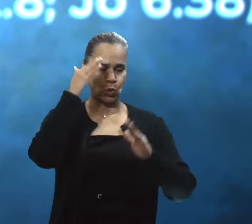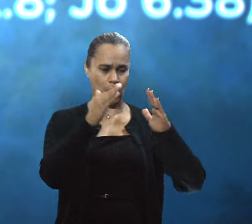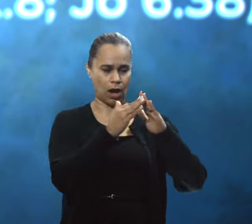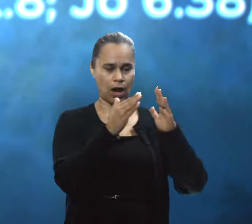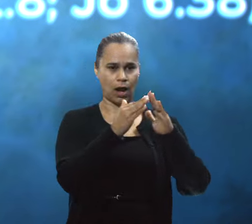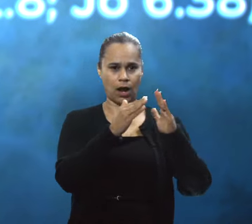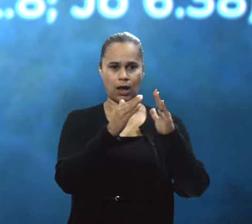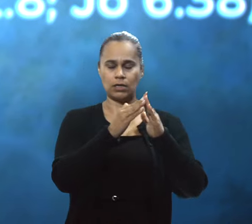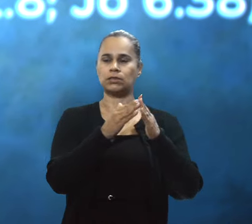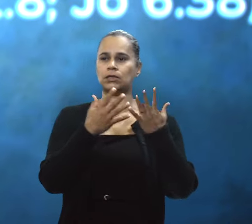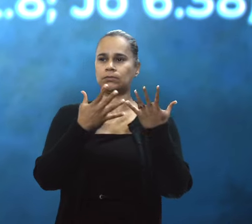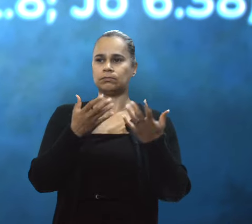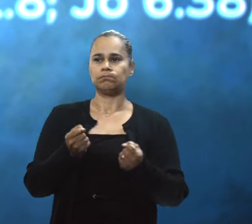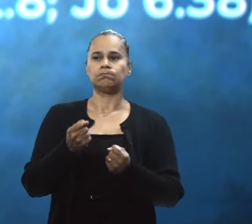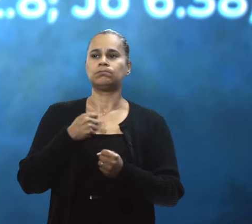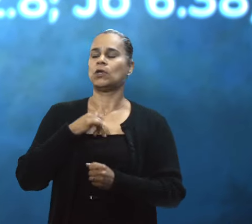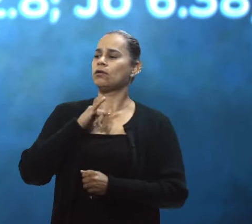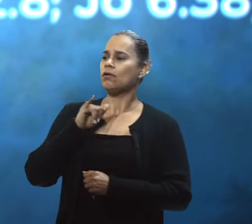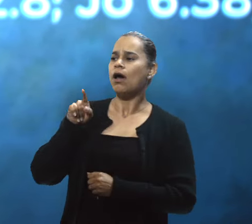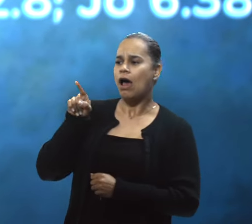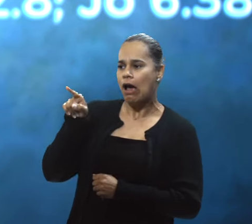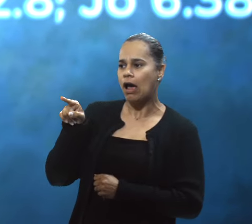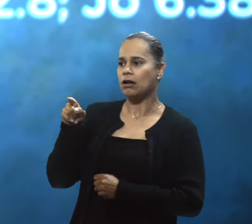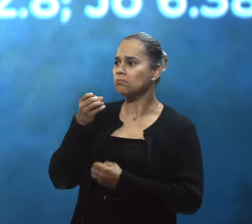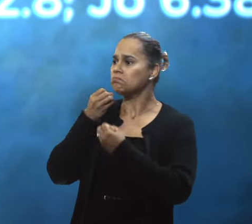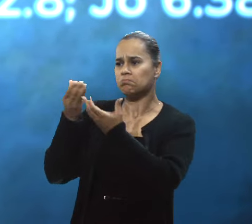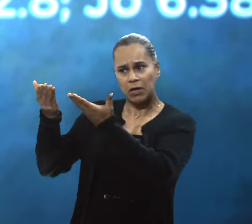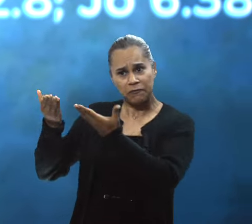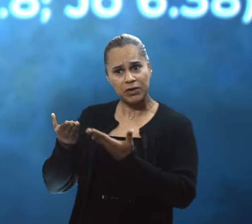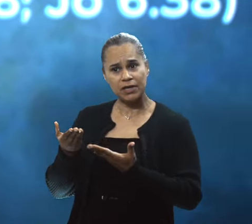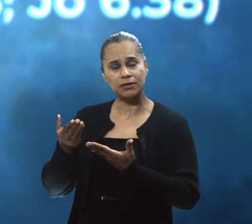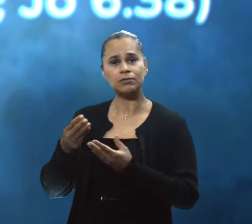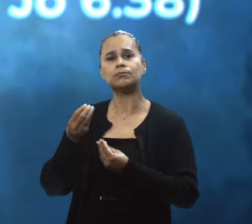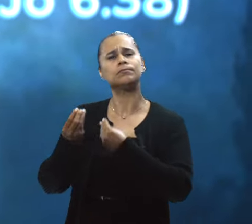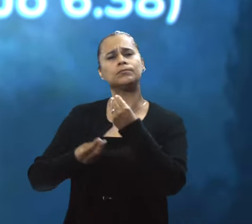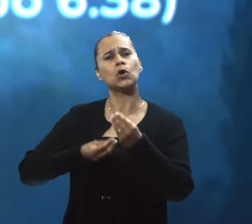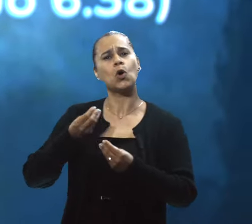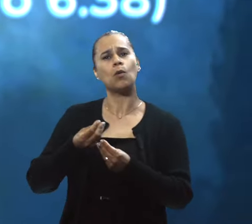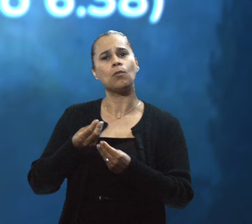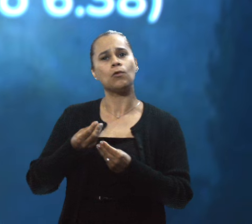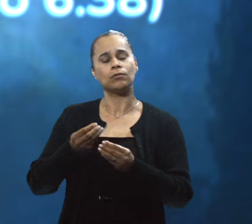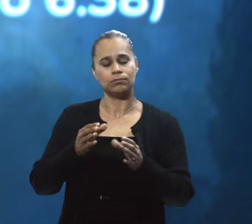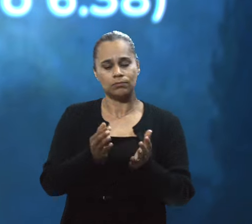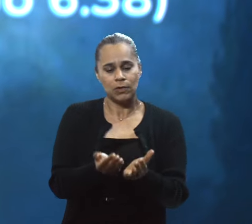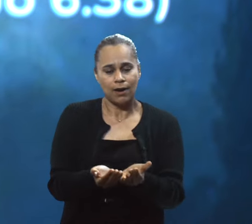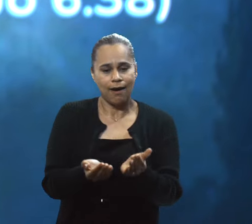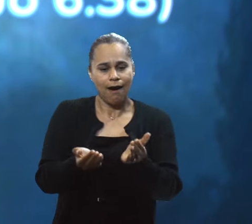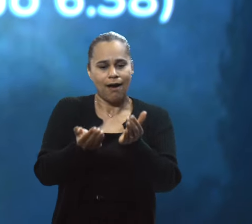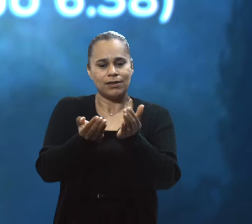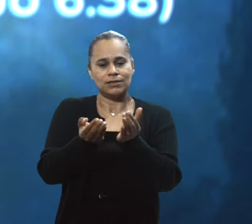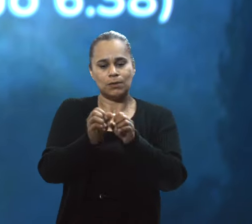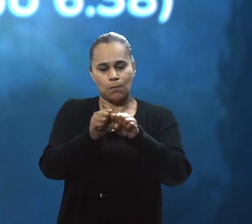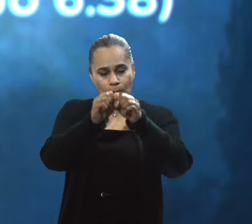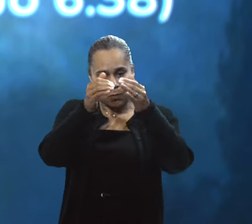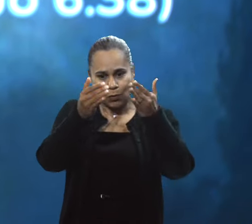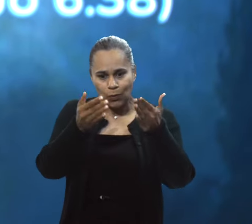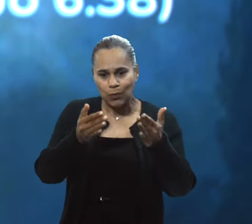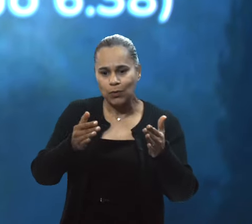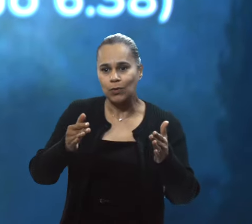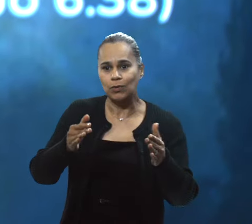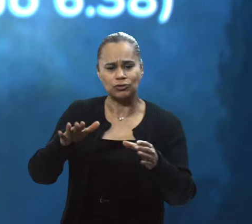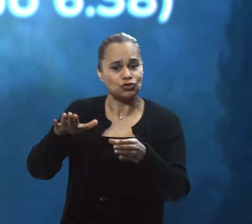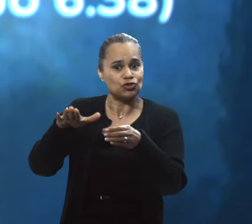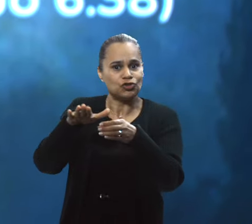uma das maneiras dele falar que essa pessoa era bem-vinda ali, era enchendo o cálice. Quando o cálice